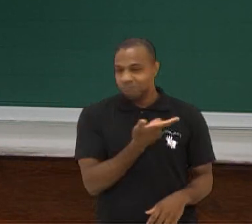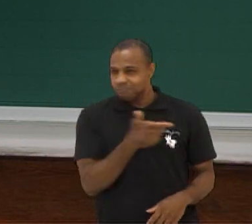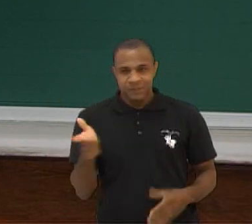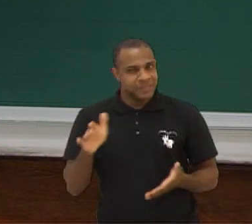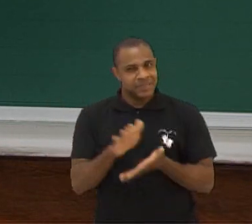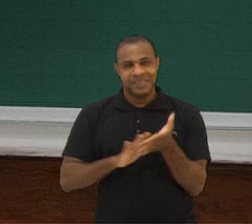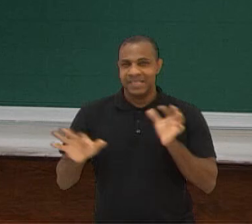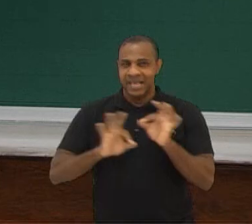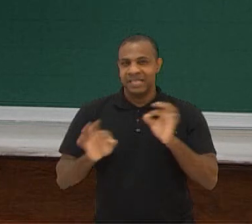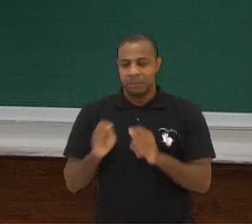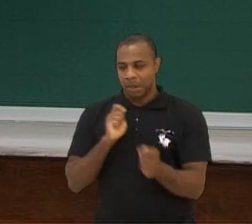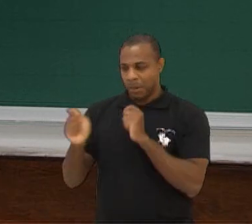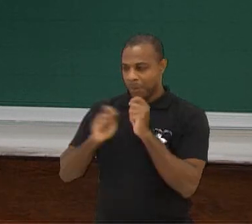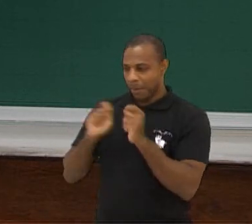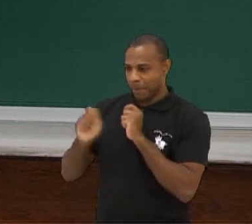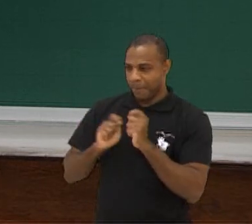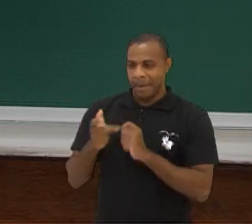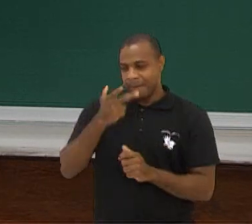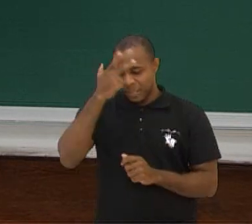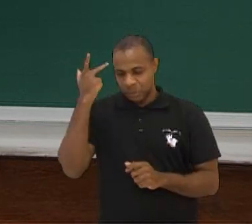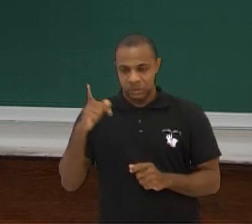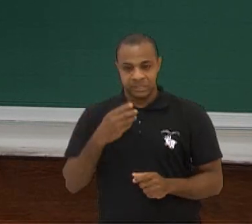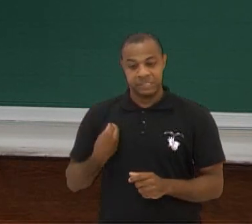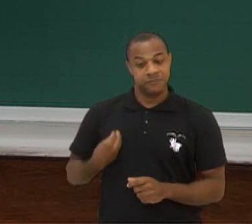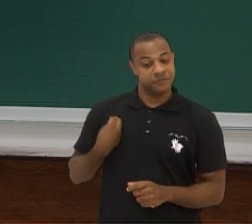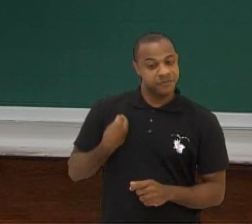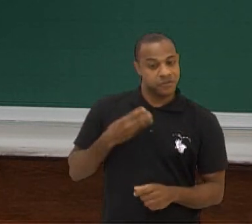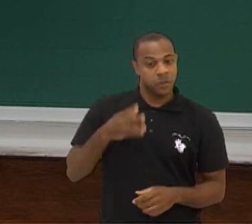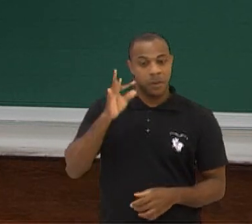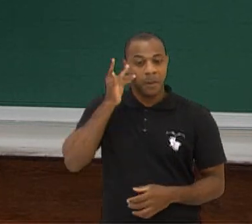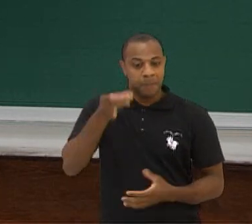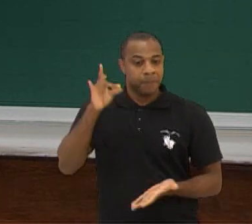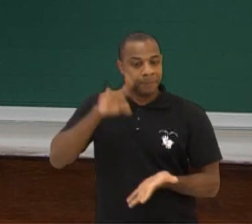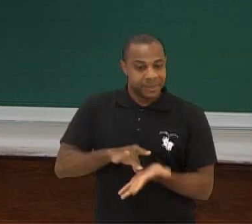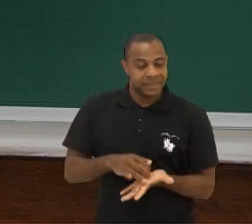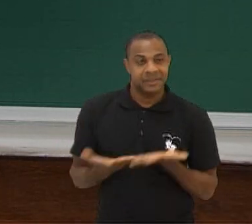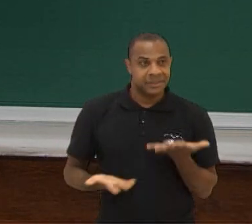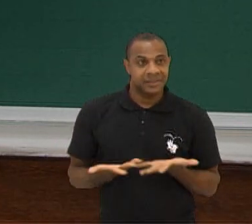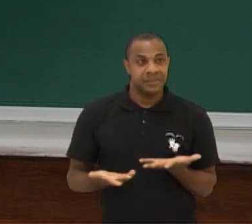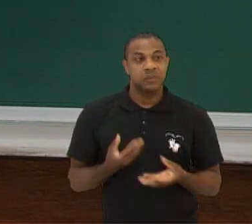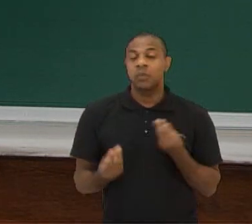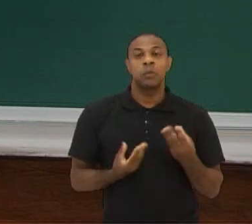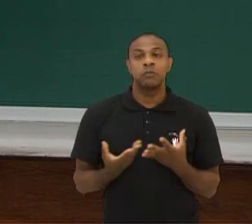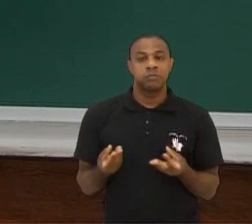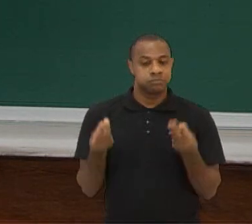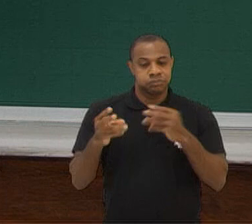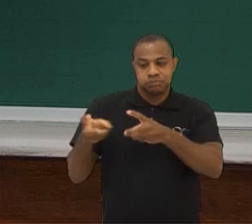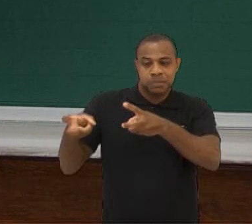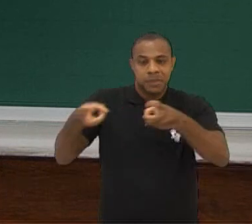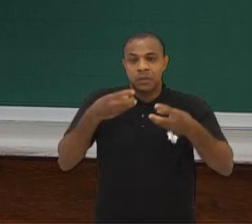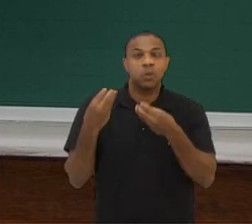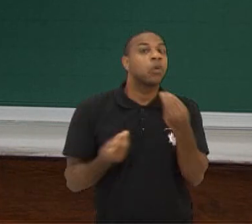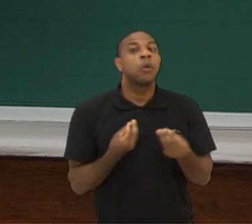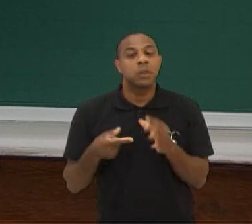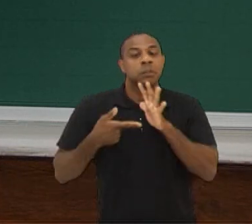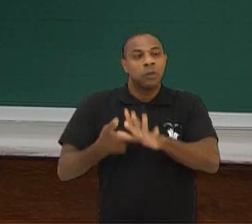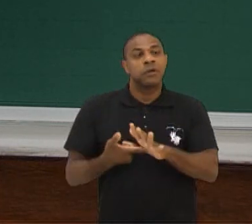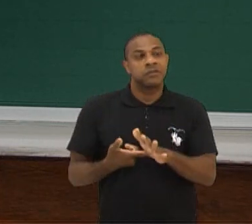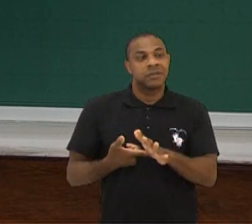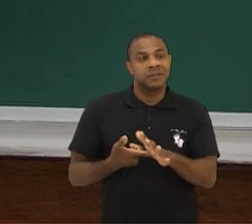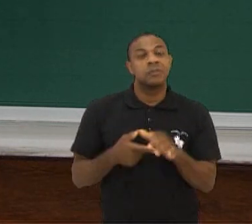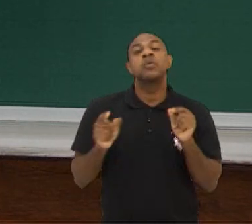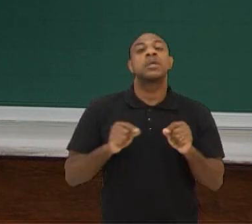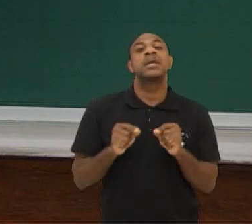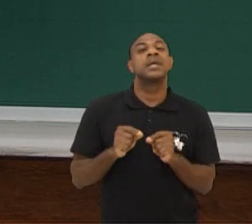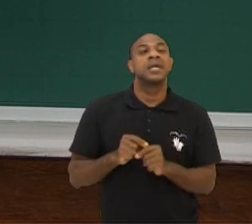pode entrevistar as testemunhas, as pessoas que vivenciaram o fato, e aí como que ele traz a percepção dessas pessoas? Por meio do que a gente